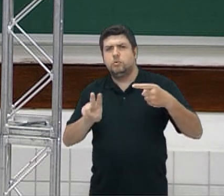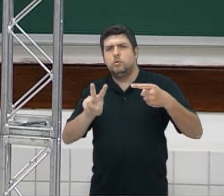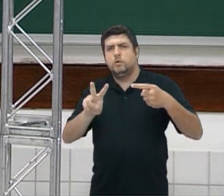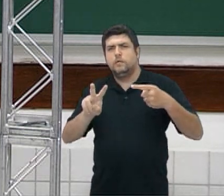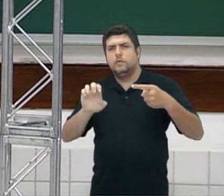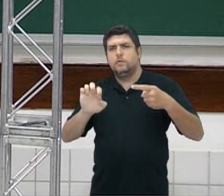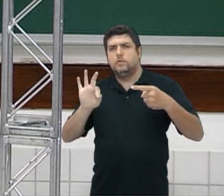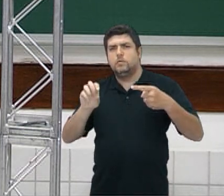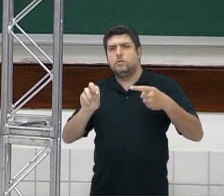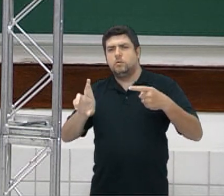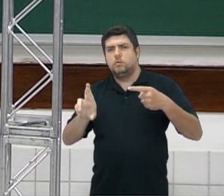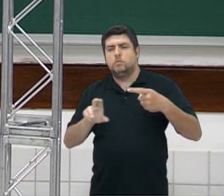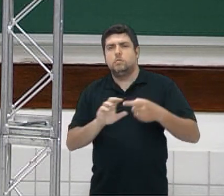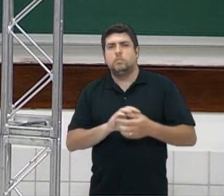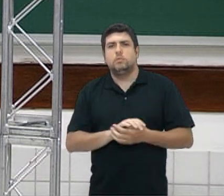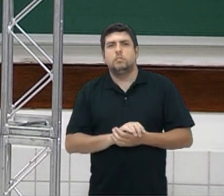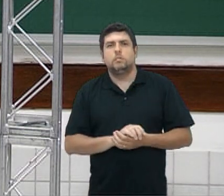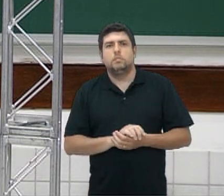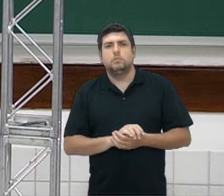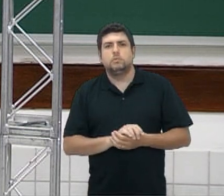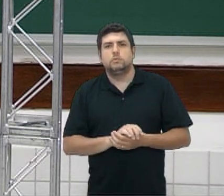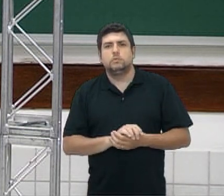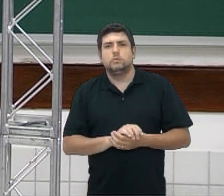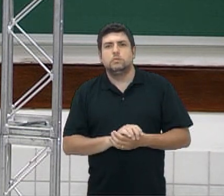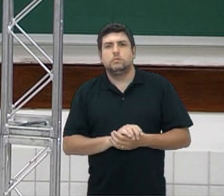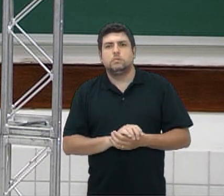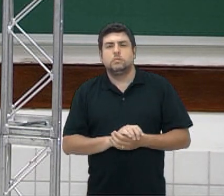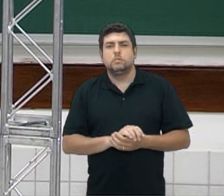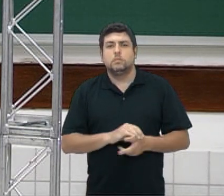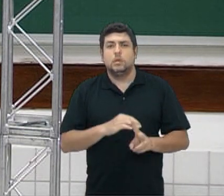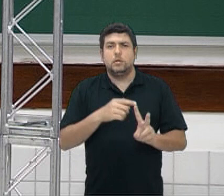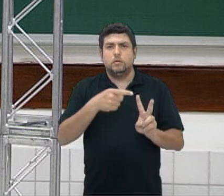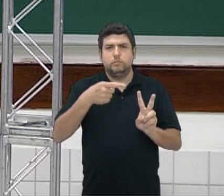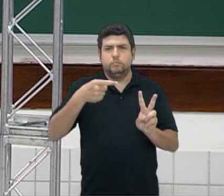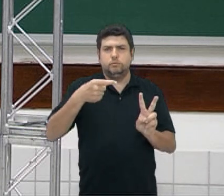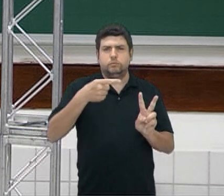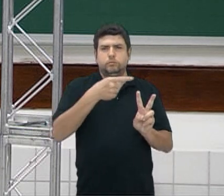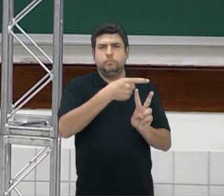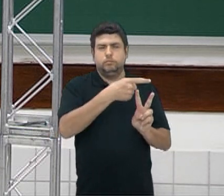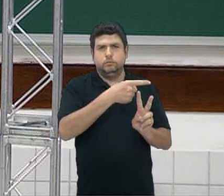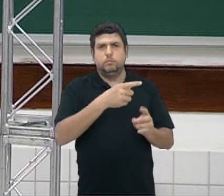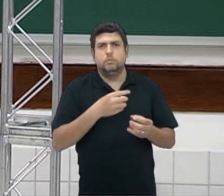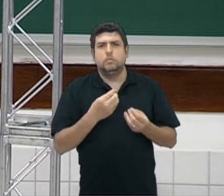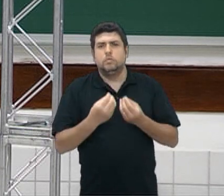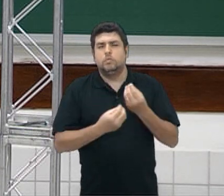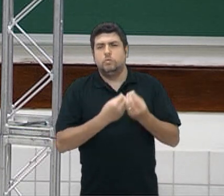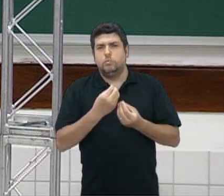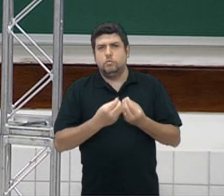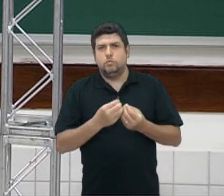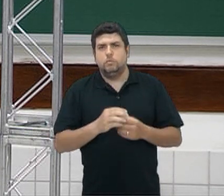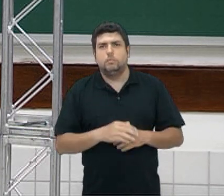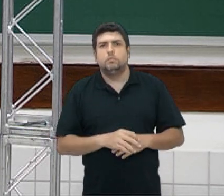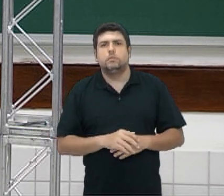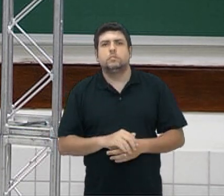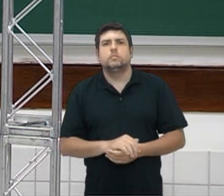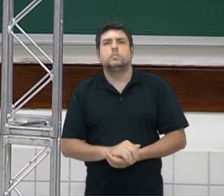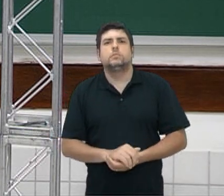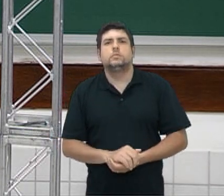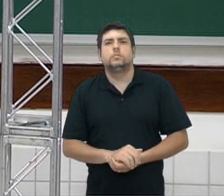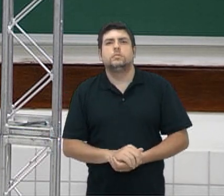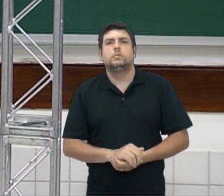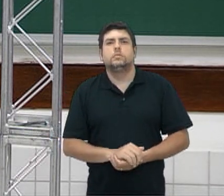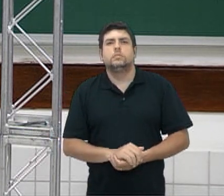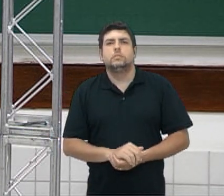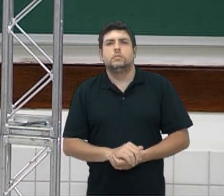Para a gente lembrar, vetor representa uma entidade